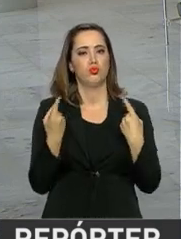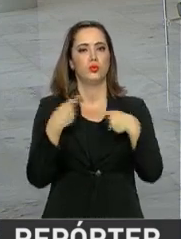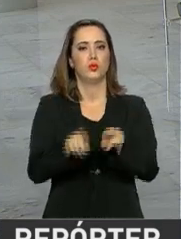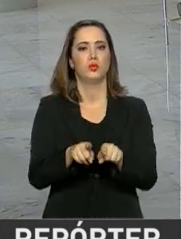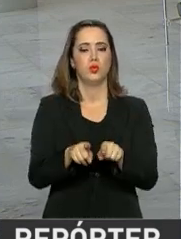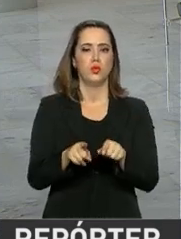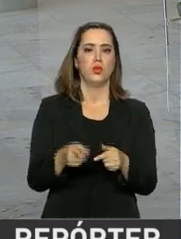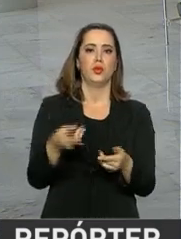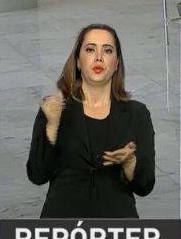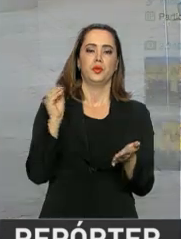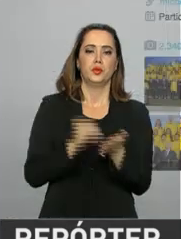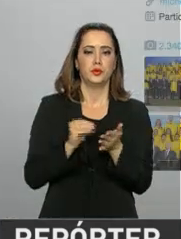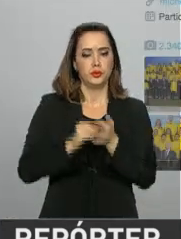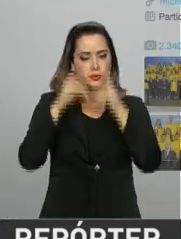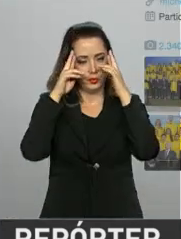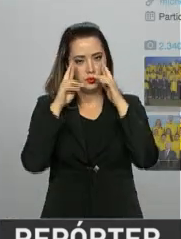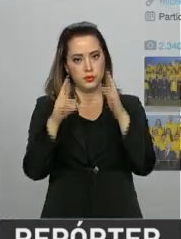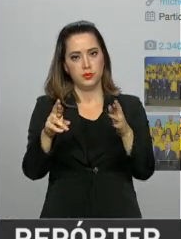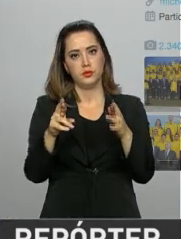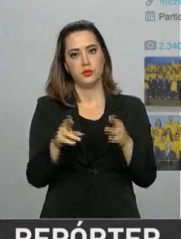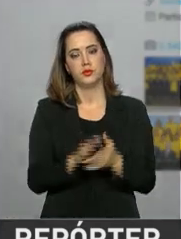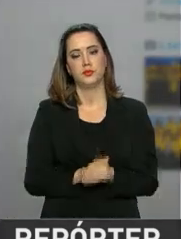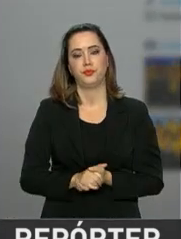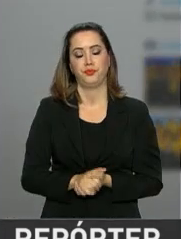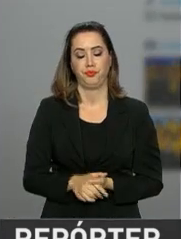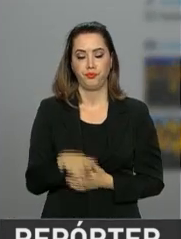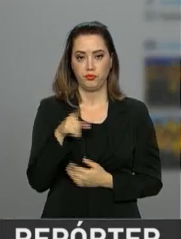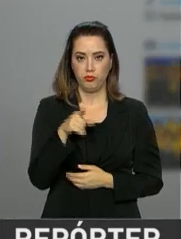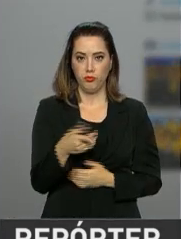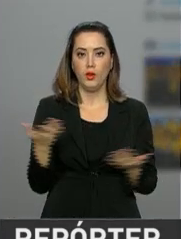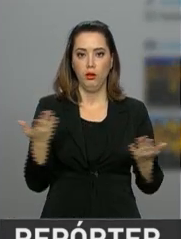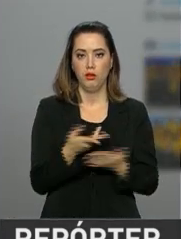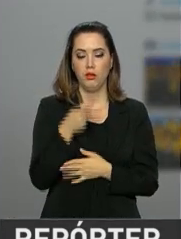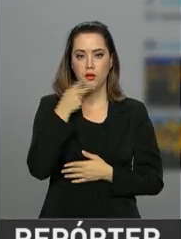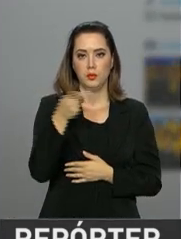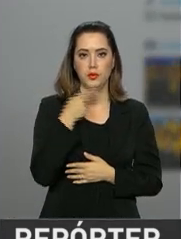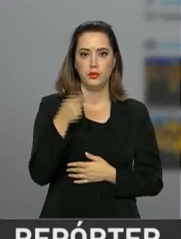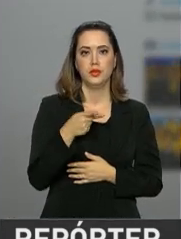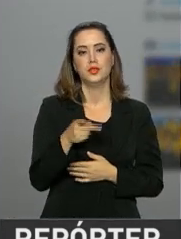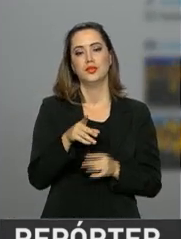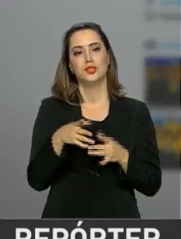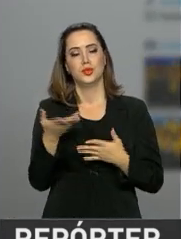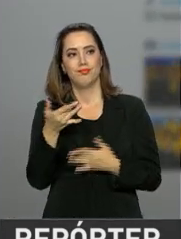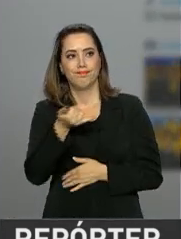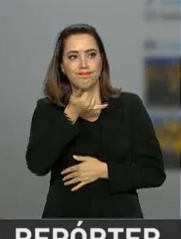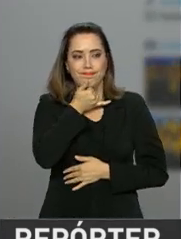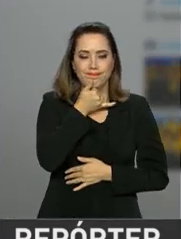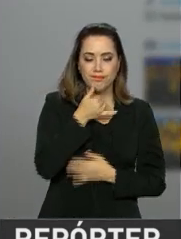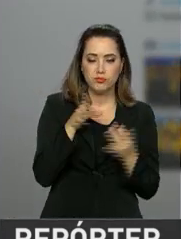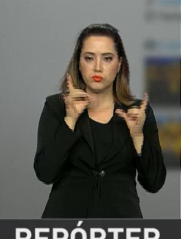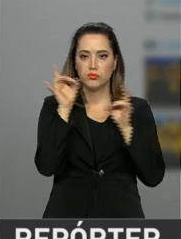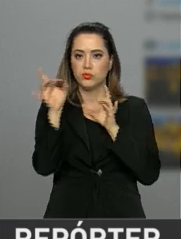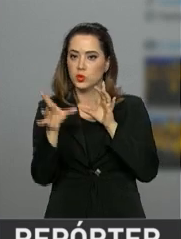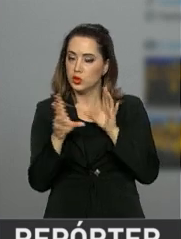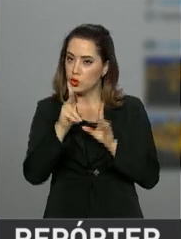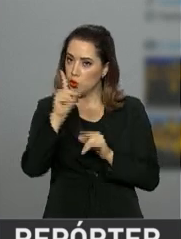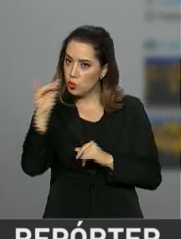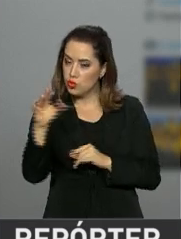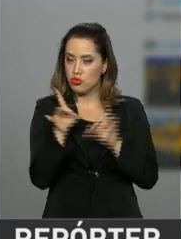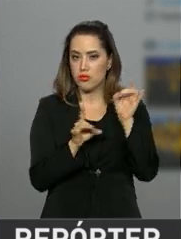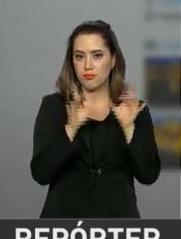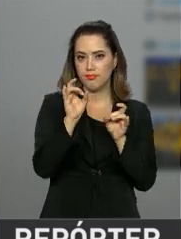redes sociais, o presidente Michel Temer também lamentou que o dia que eternizou a fraternidade como lema do povo francês